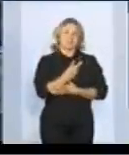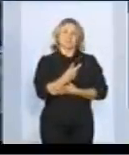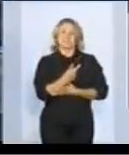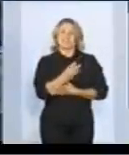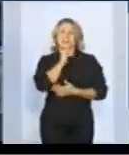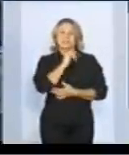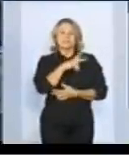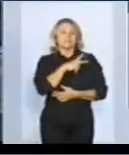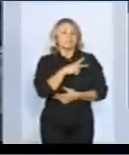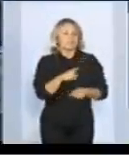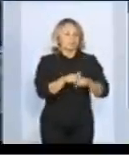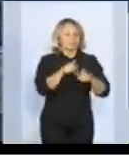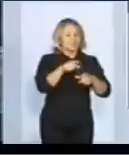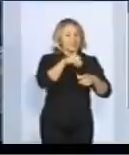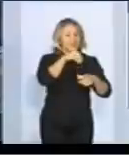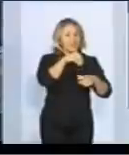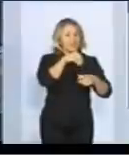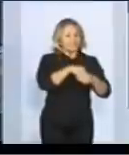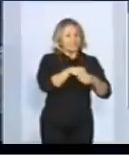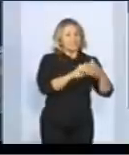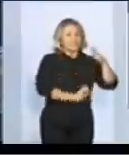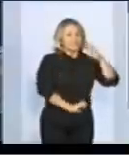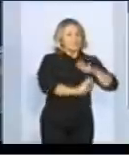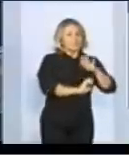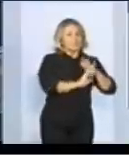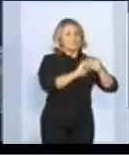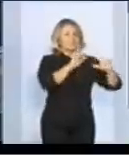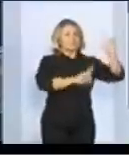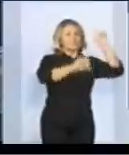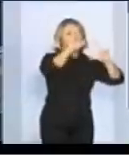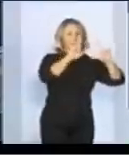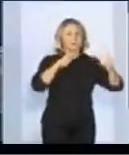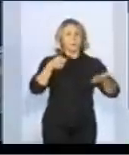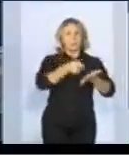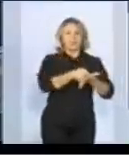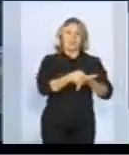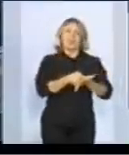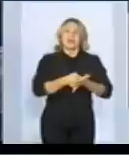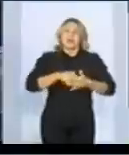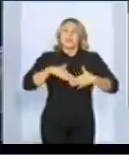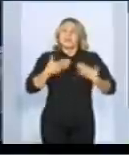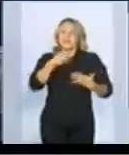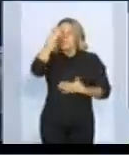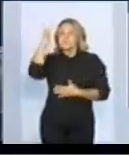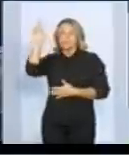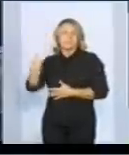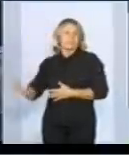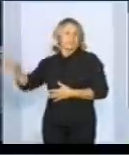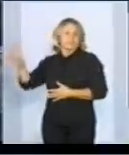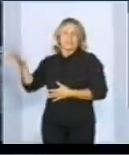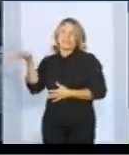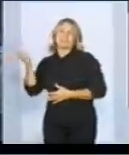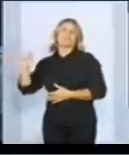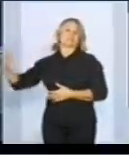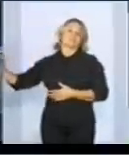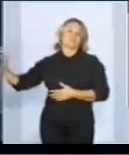caso de TVs por assinatura, me vem a pergunta, quem é o consumidor típico? O que, que esse consumidor espera? O